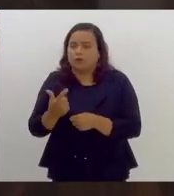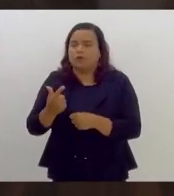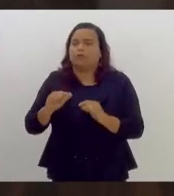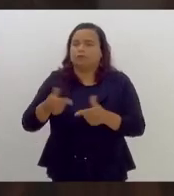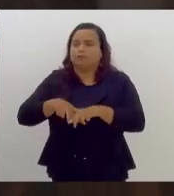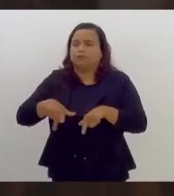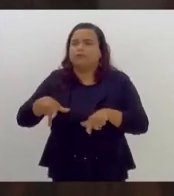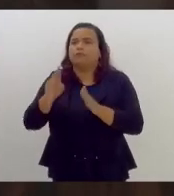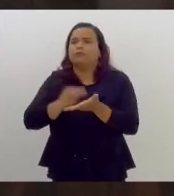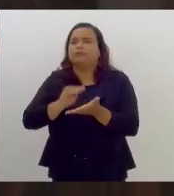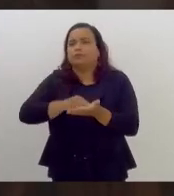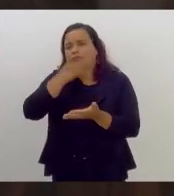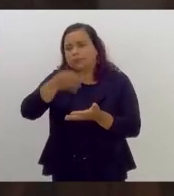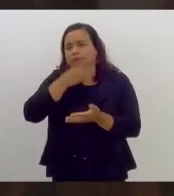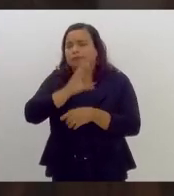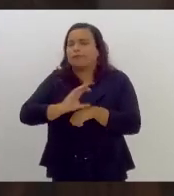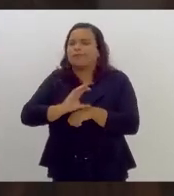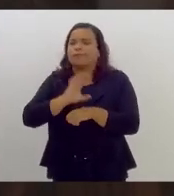Emendas Condicionais e Vetos.